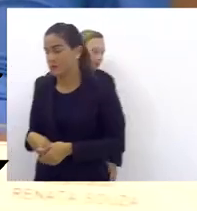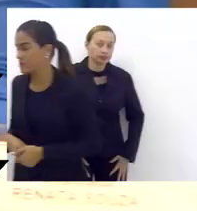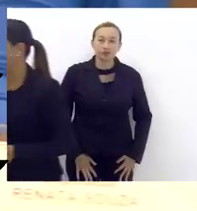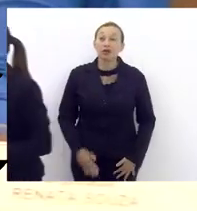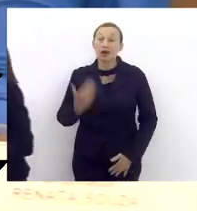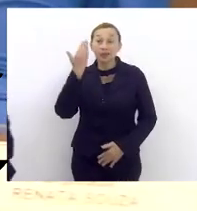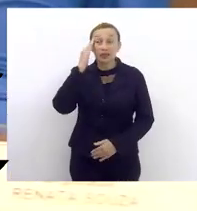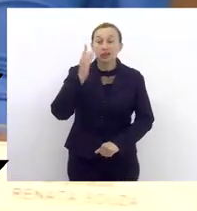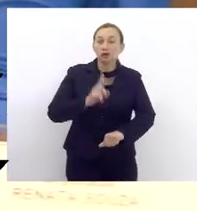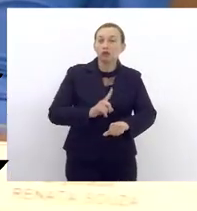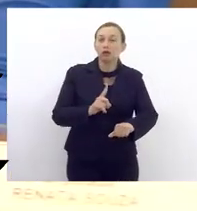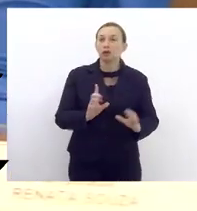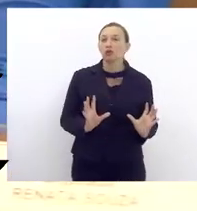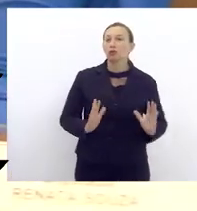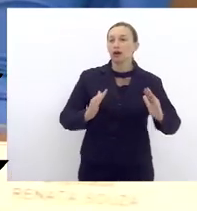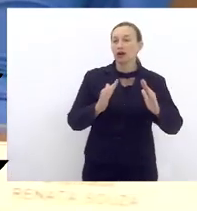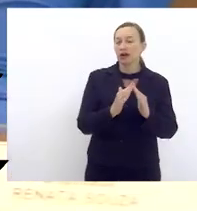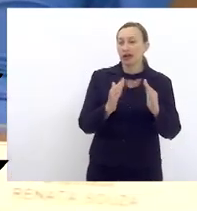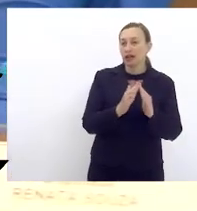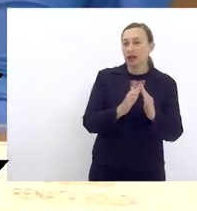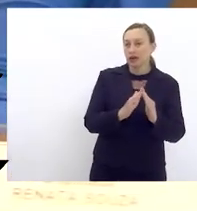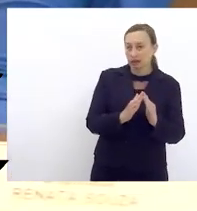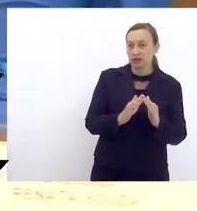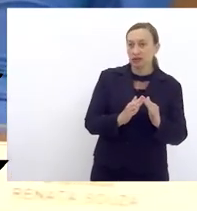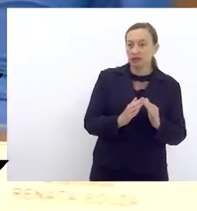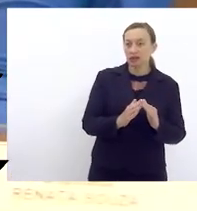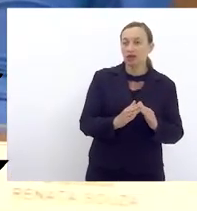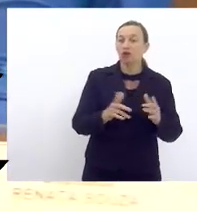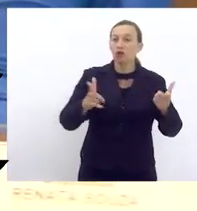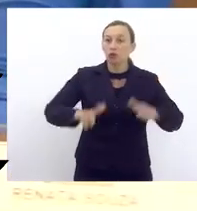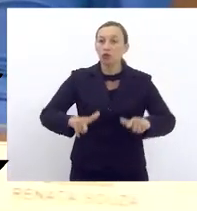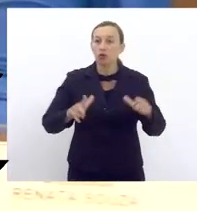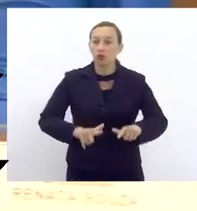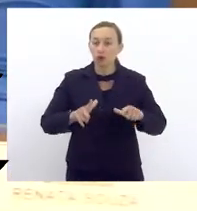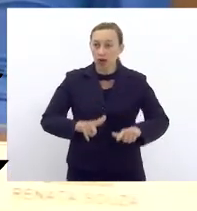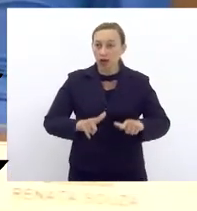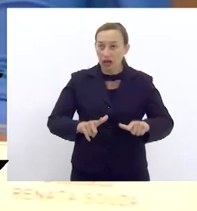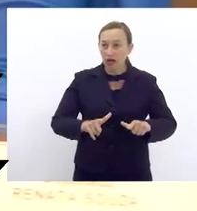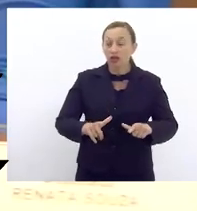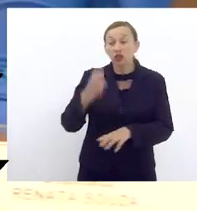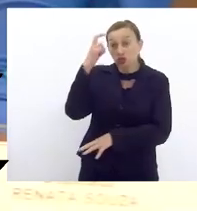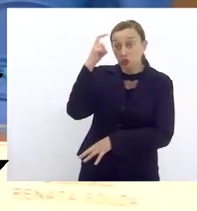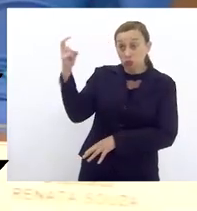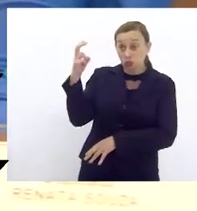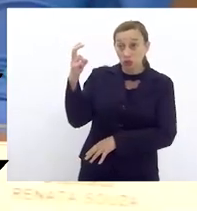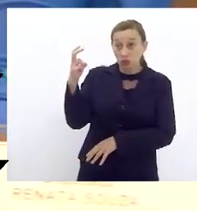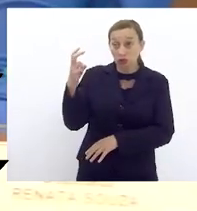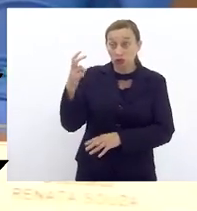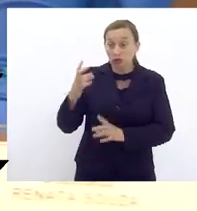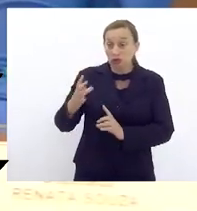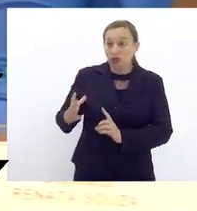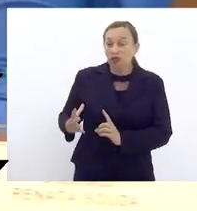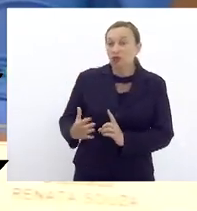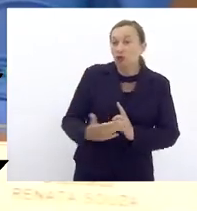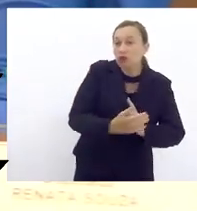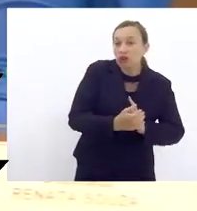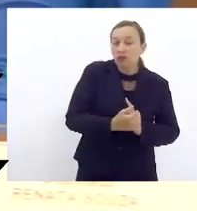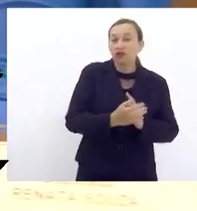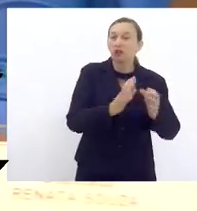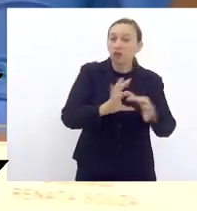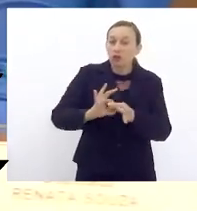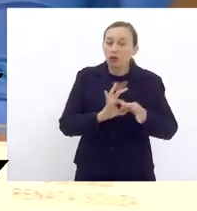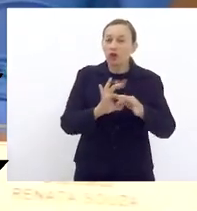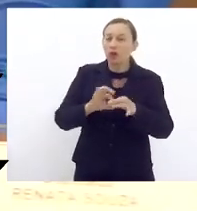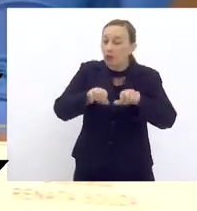templos religiosos como espaço de Cultura espaço de assistência social espaço de acolhimento e de comunhão então é preciso